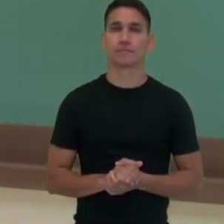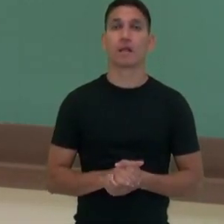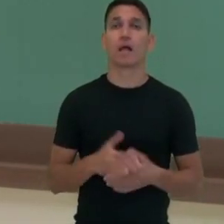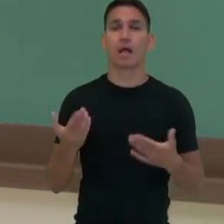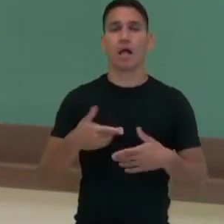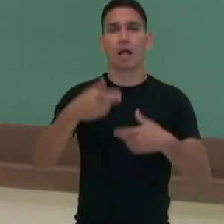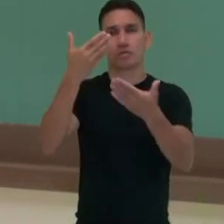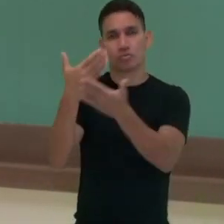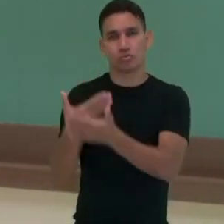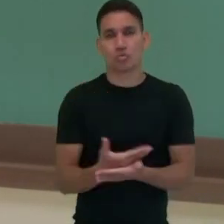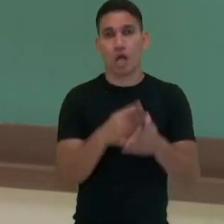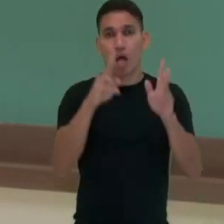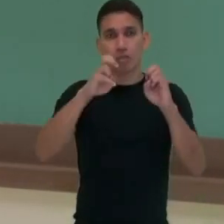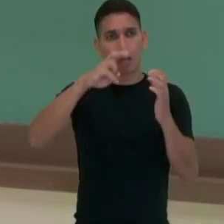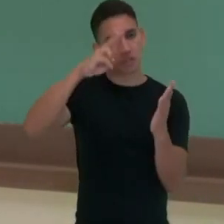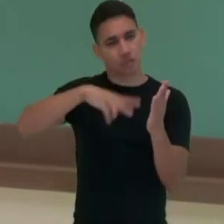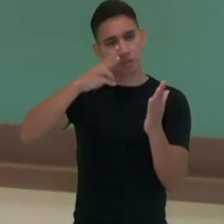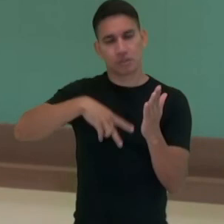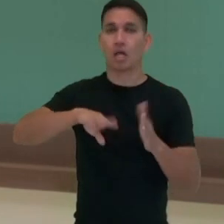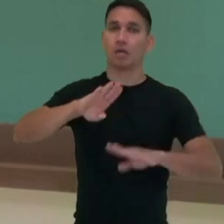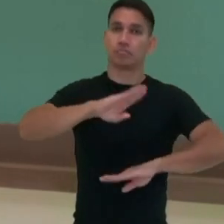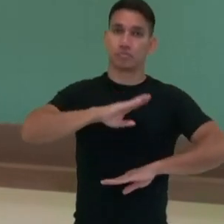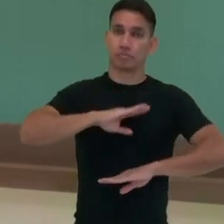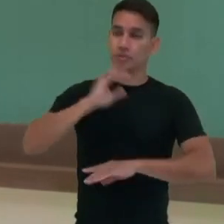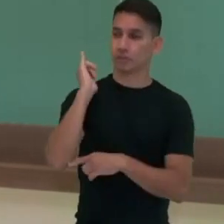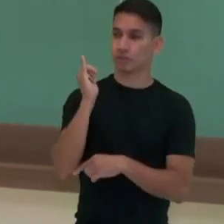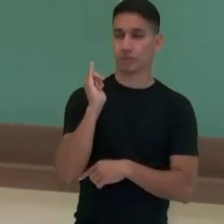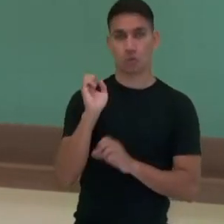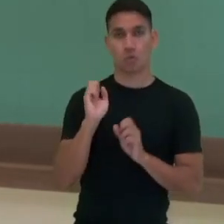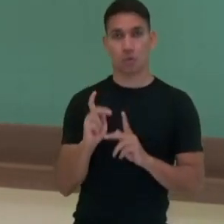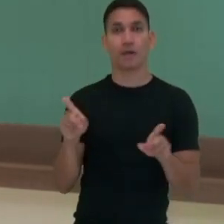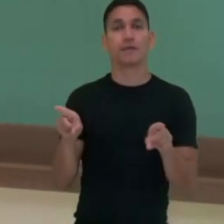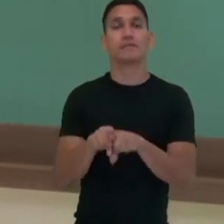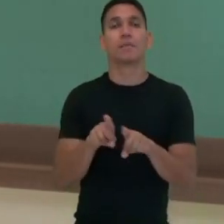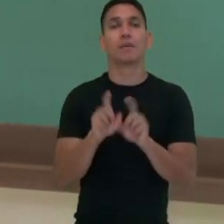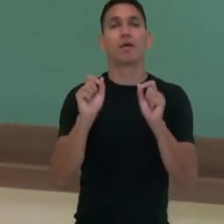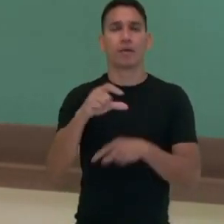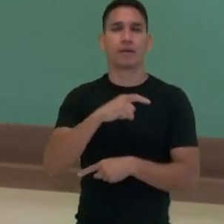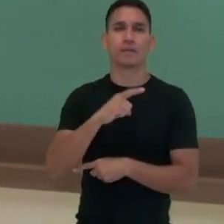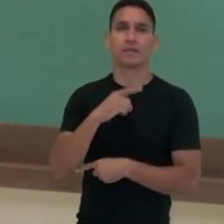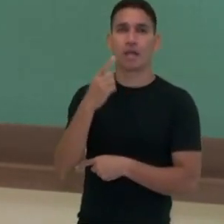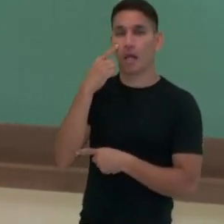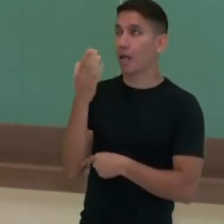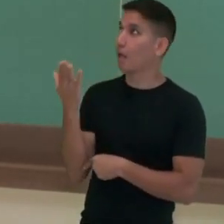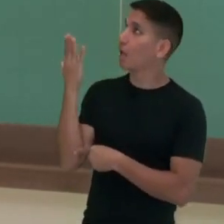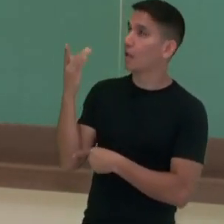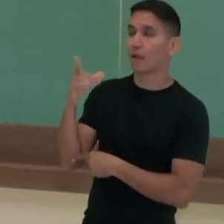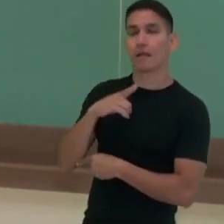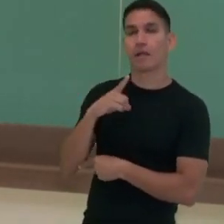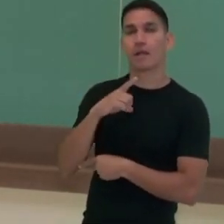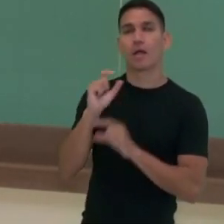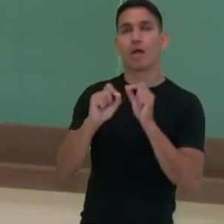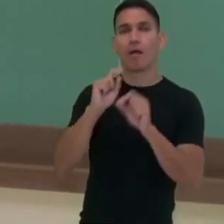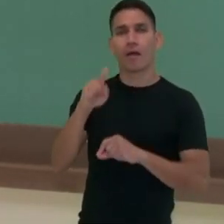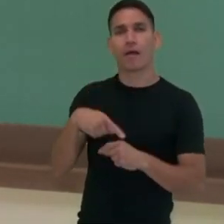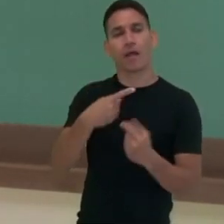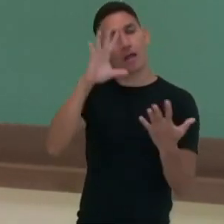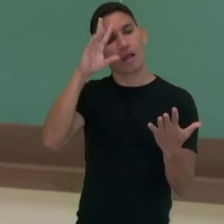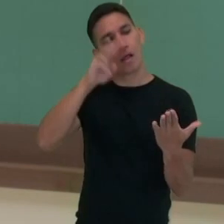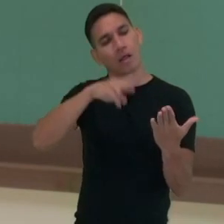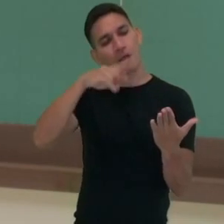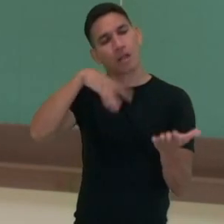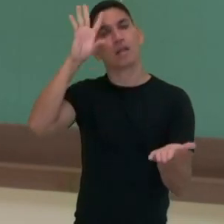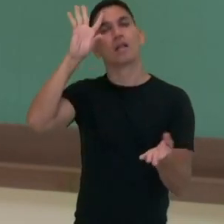Nós fizemos, então, a leitura de um causo, certo? E também nós fizemos ali, né, as